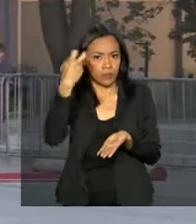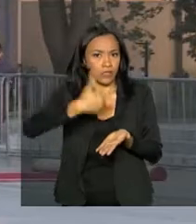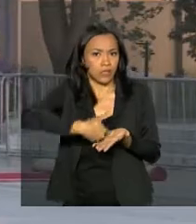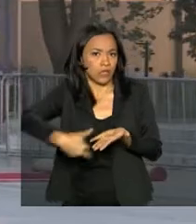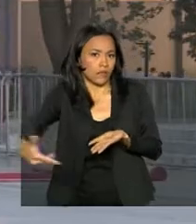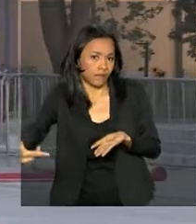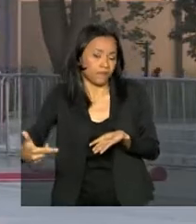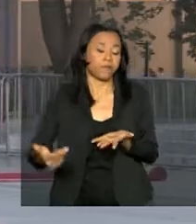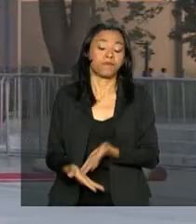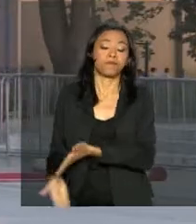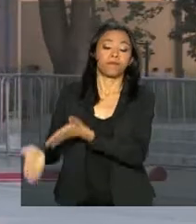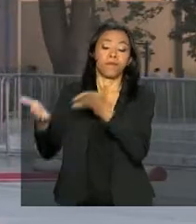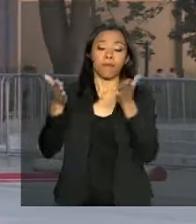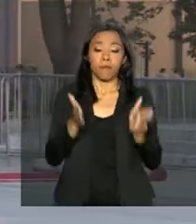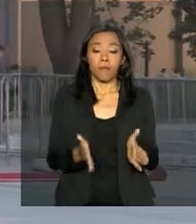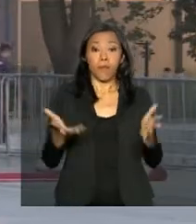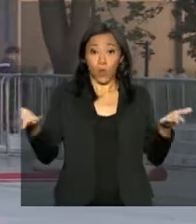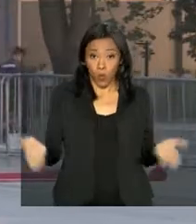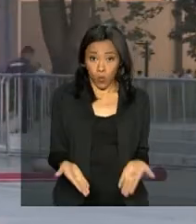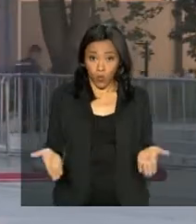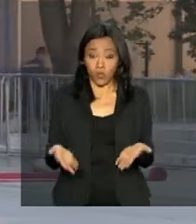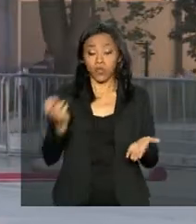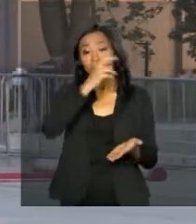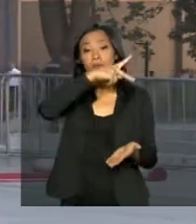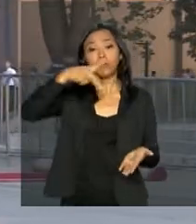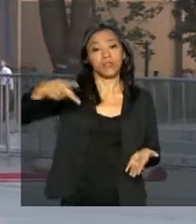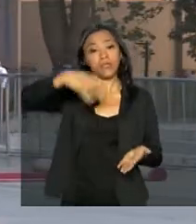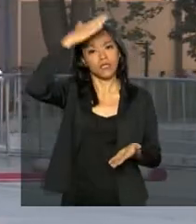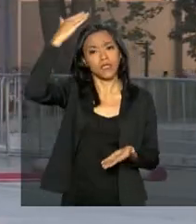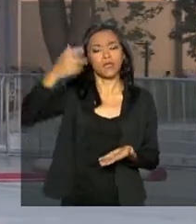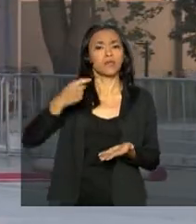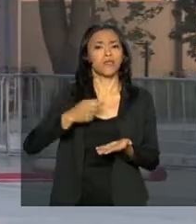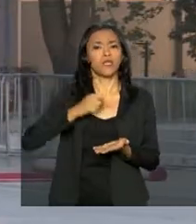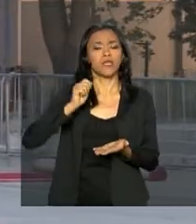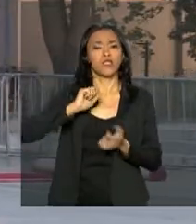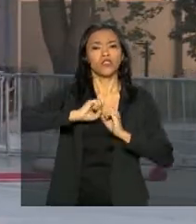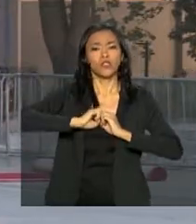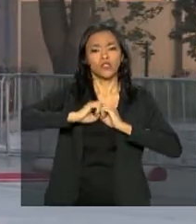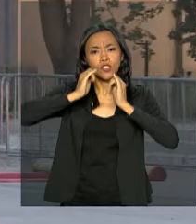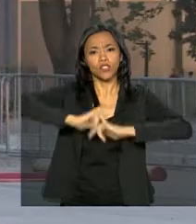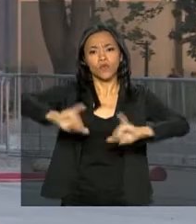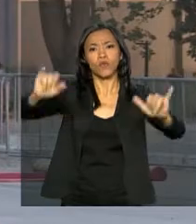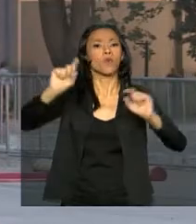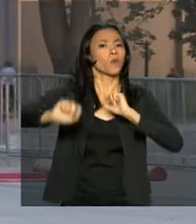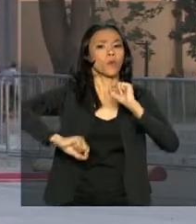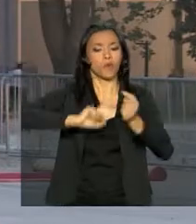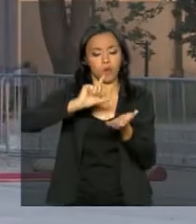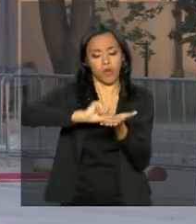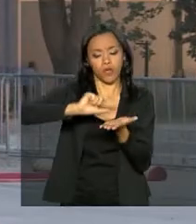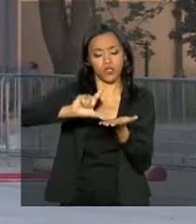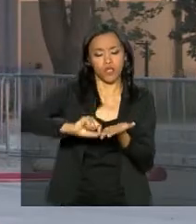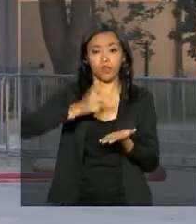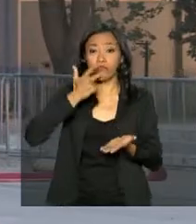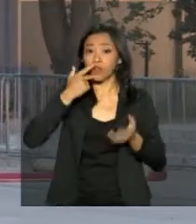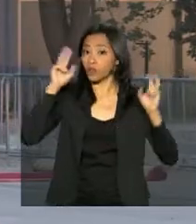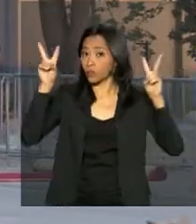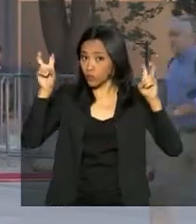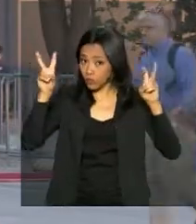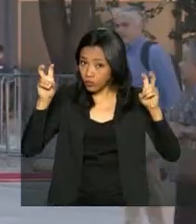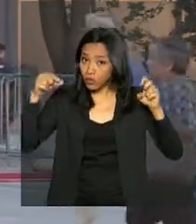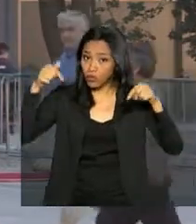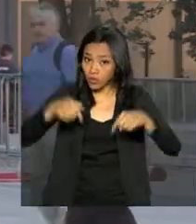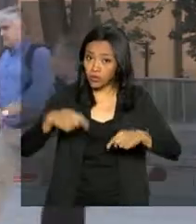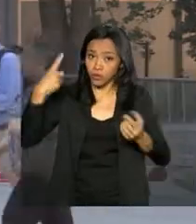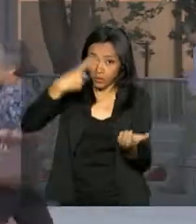presidente michel temer publicou um artigo no jornal o estado de são paulo falando sobre esse acordo e agora há